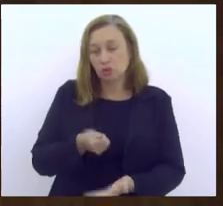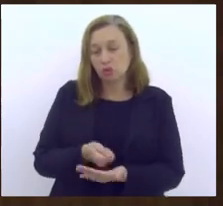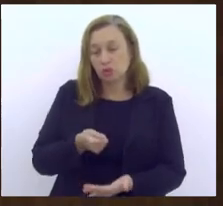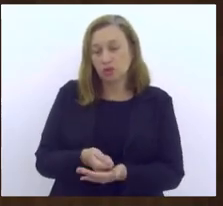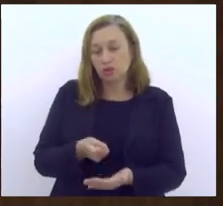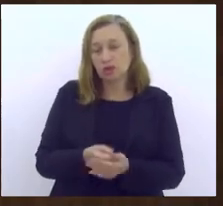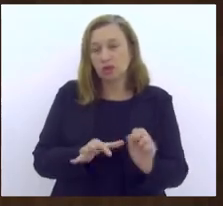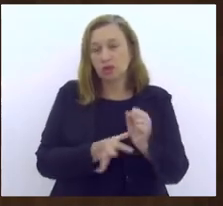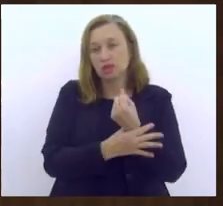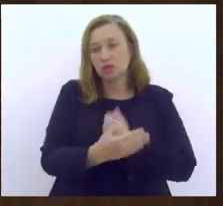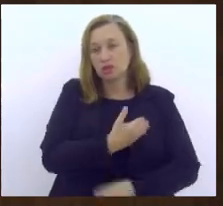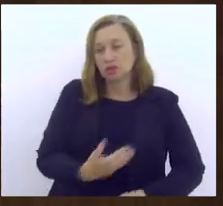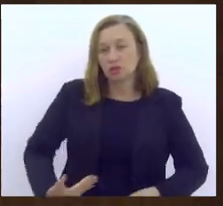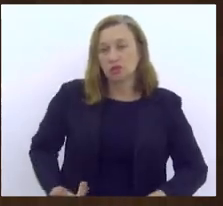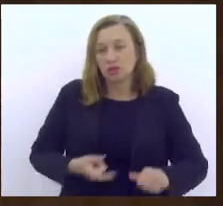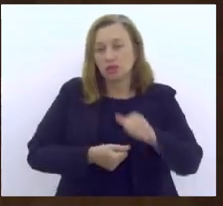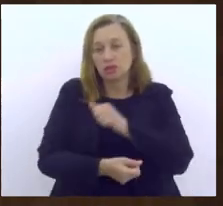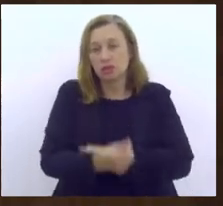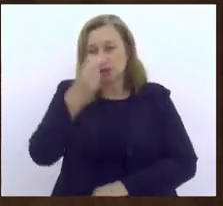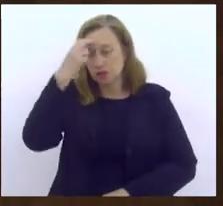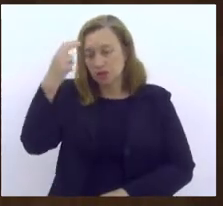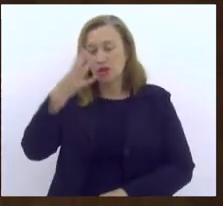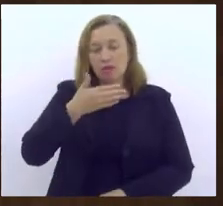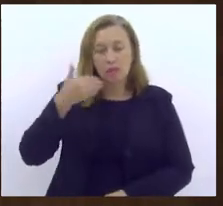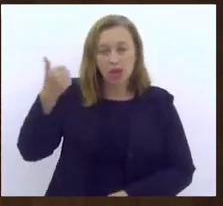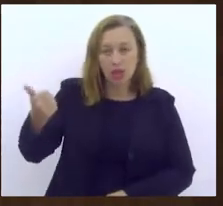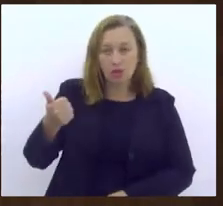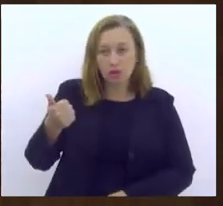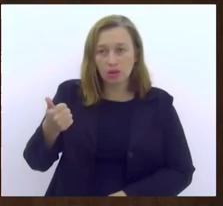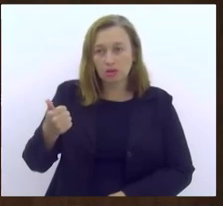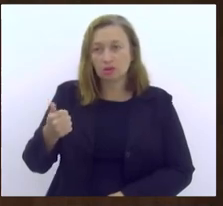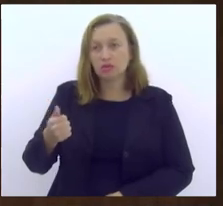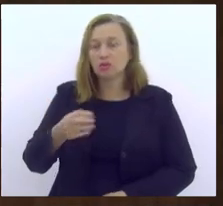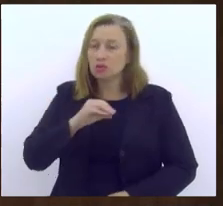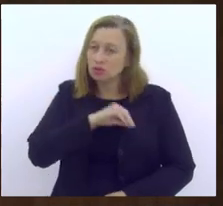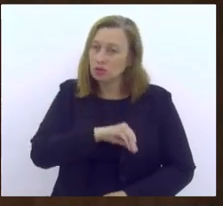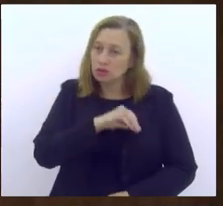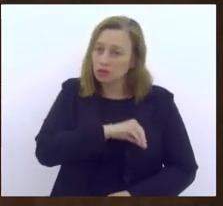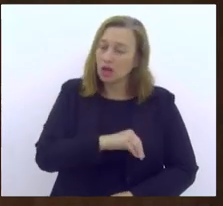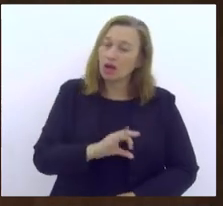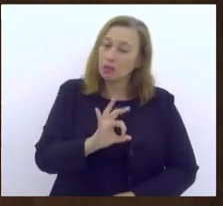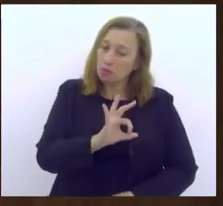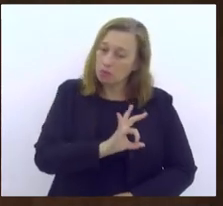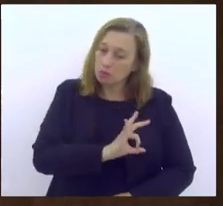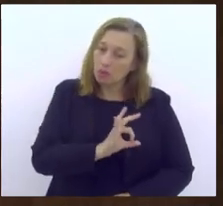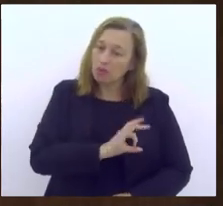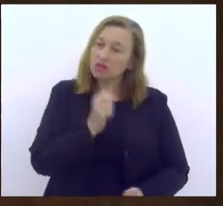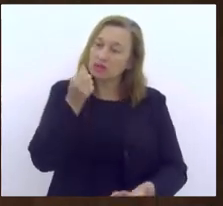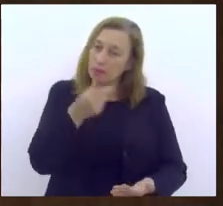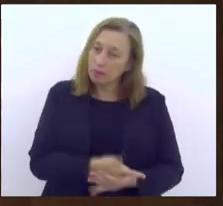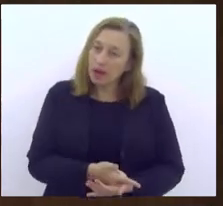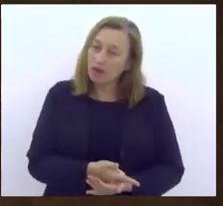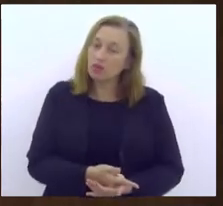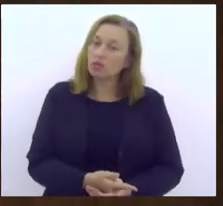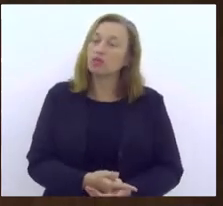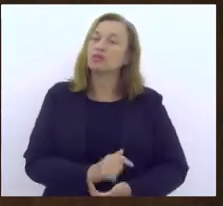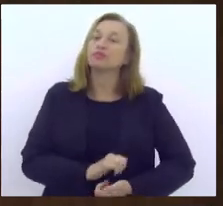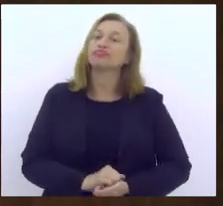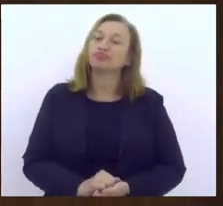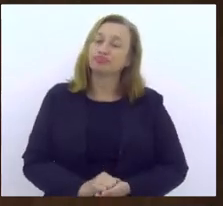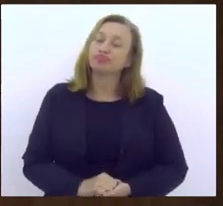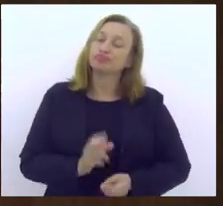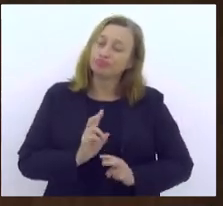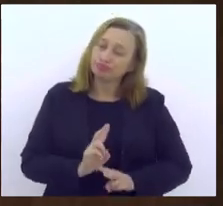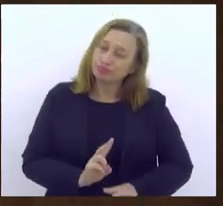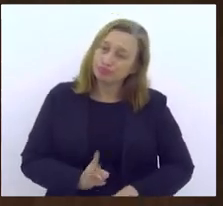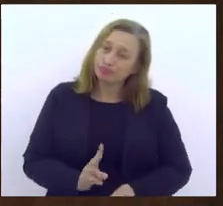segurança pública com investimento em inteligência, melhoria, inclusive, da remuneração dos agentes para que eles possam ser mais efetivos e para que a gente possa